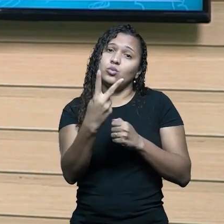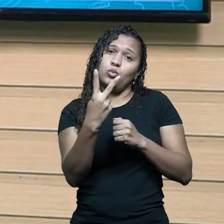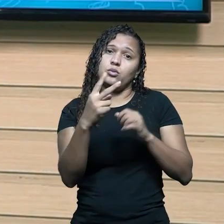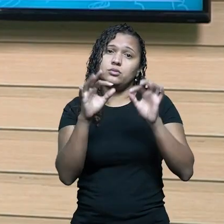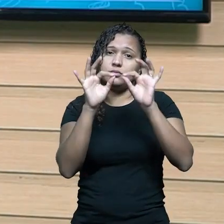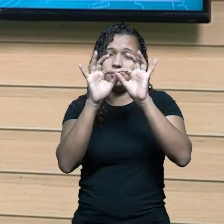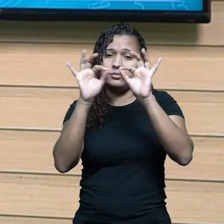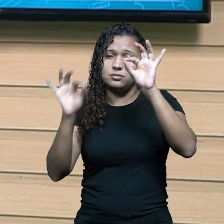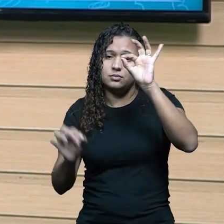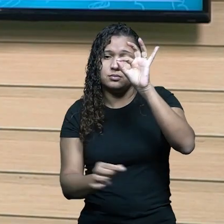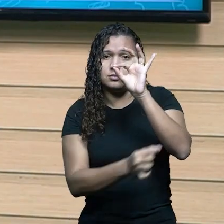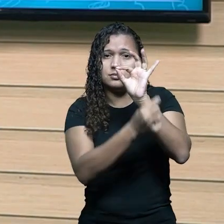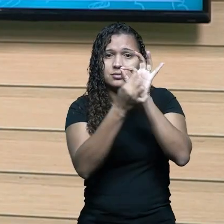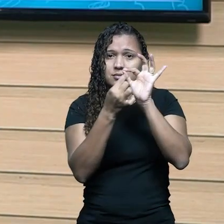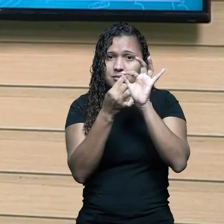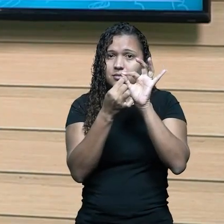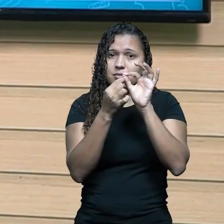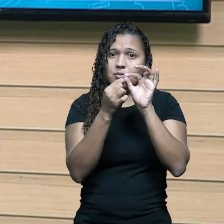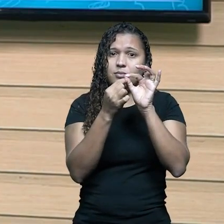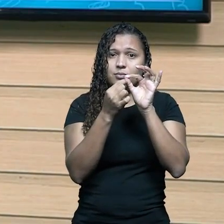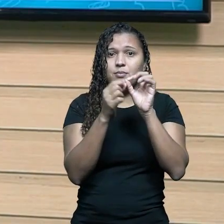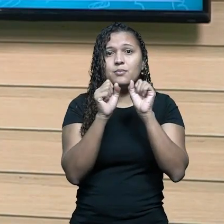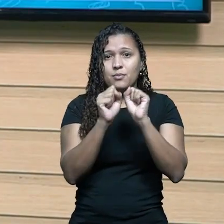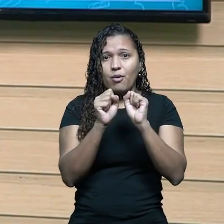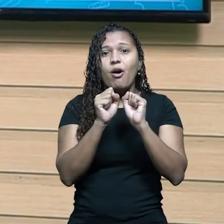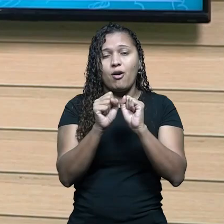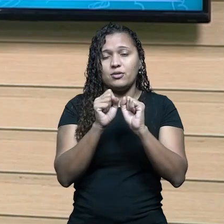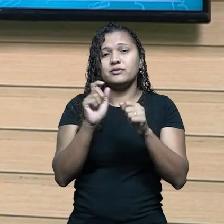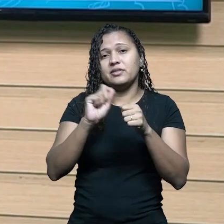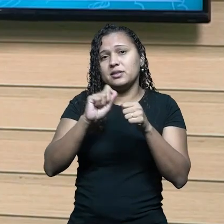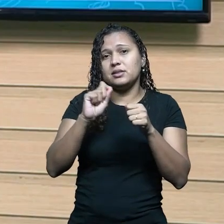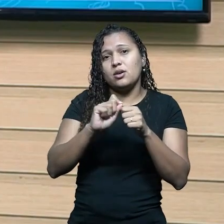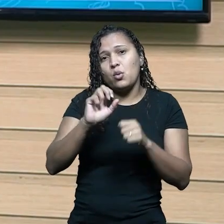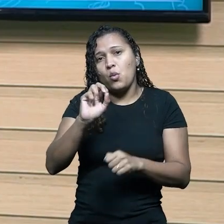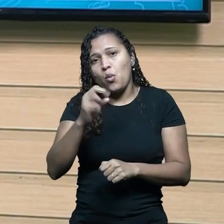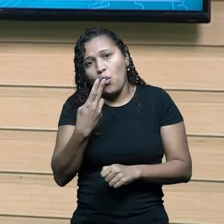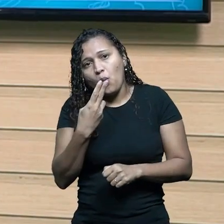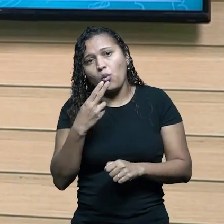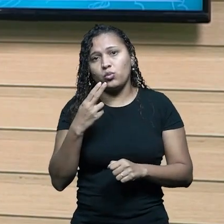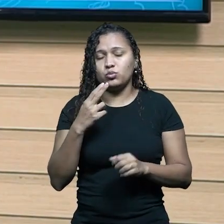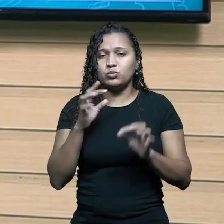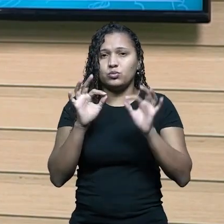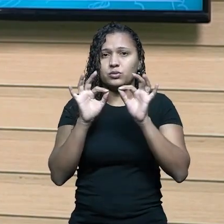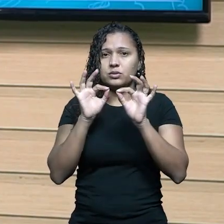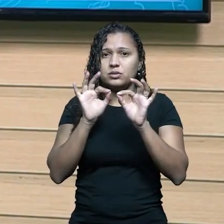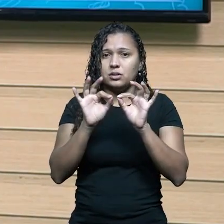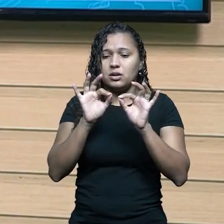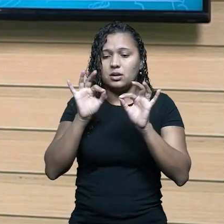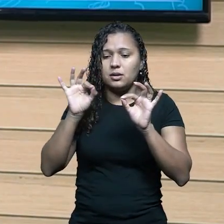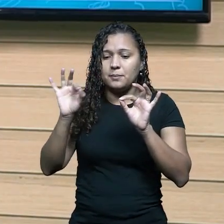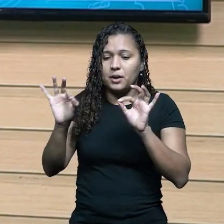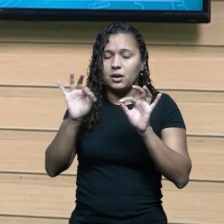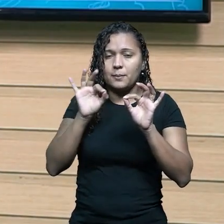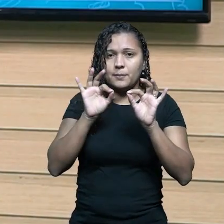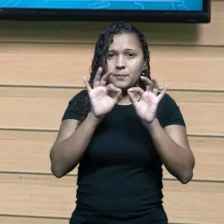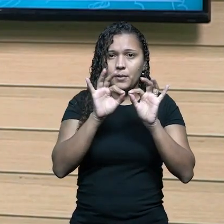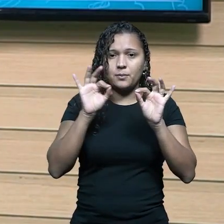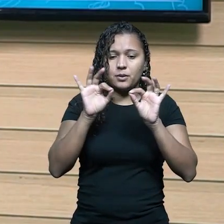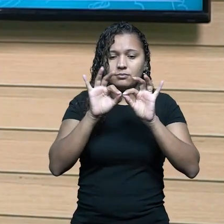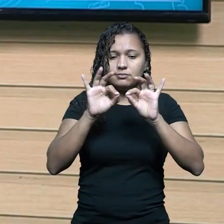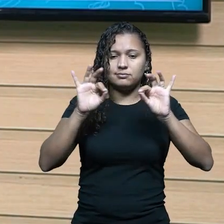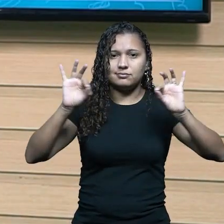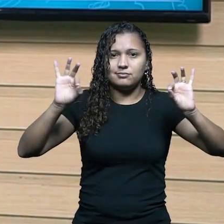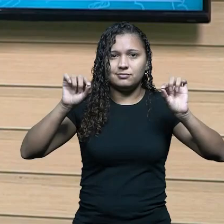dois pontos, o círculo passando por esses 2 pontos, ou o círculo tocando 2 ou 3